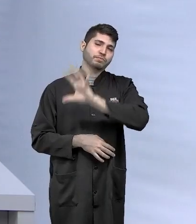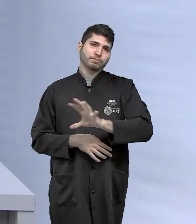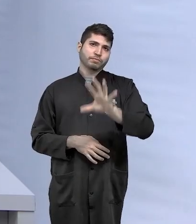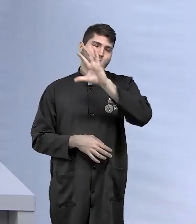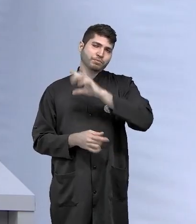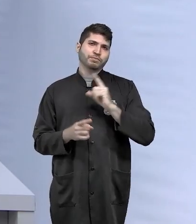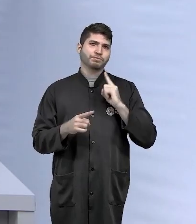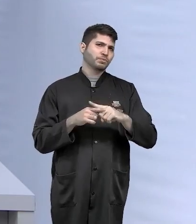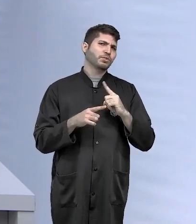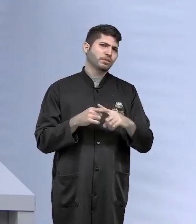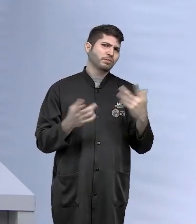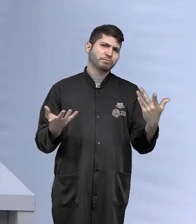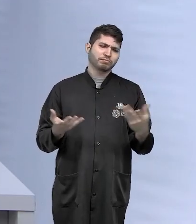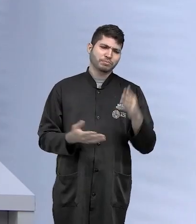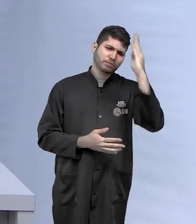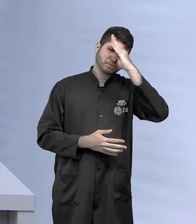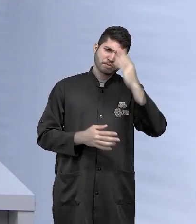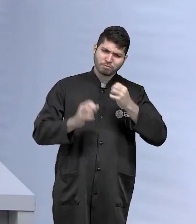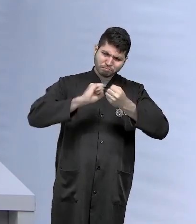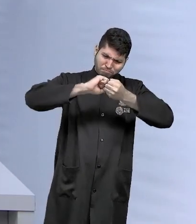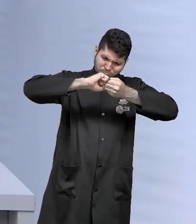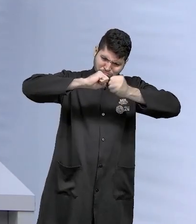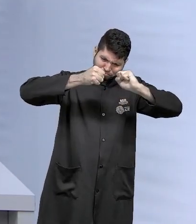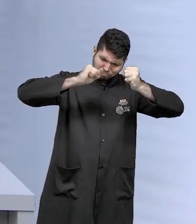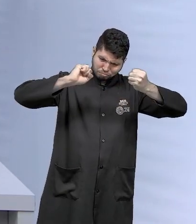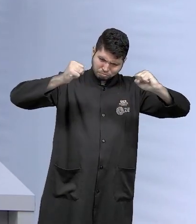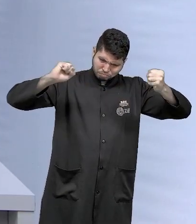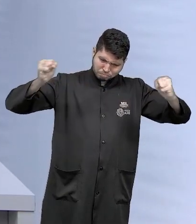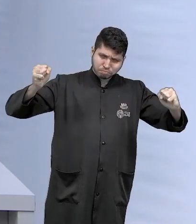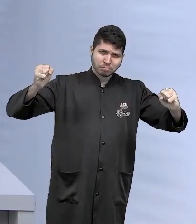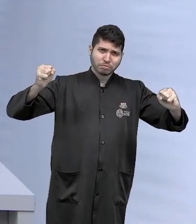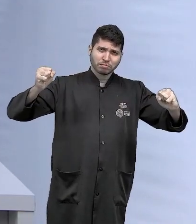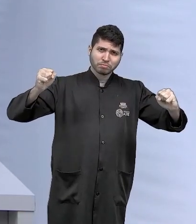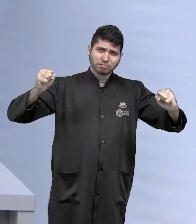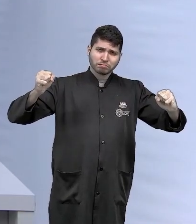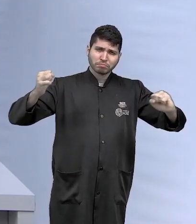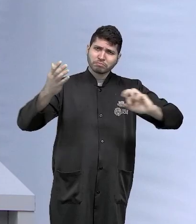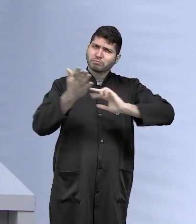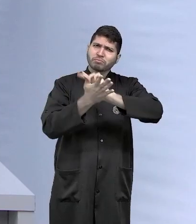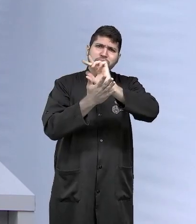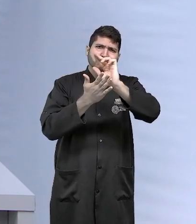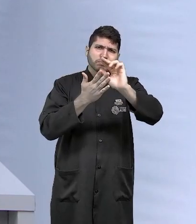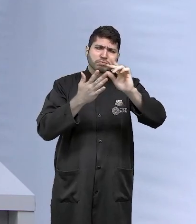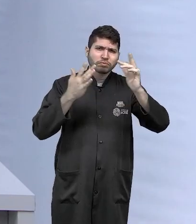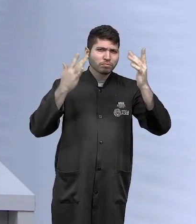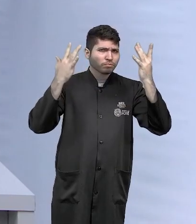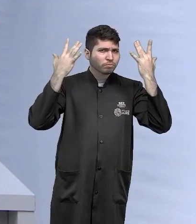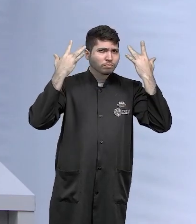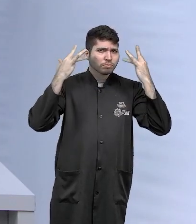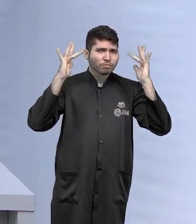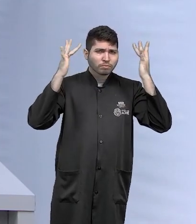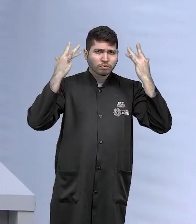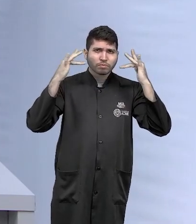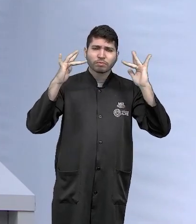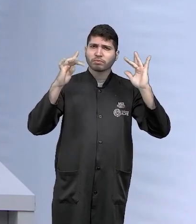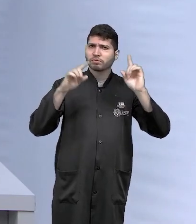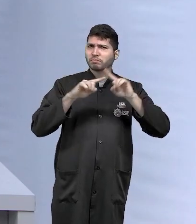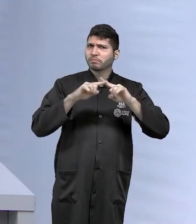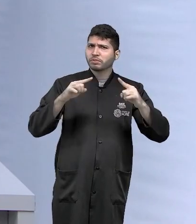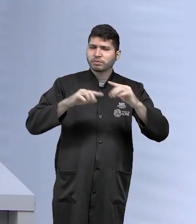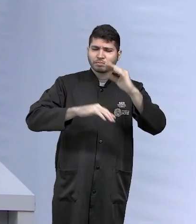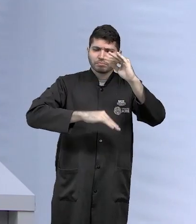Brasil tão grande, imenso, continental, com tanta riqueza natural, mas ao mesmo tempo tão